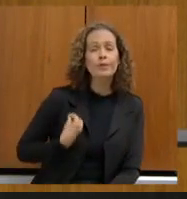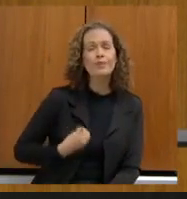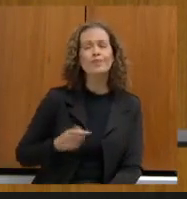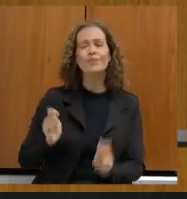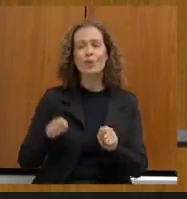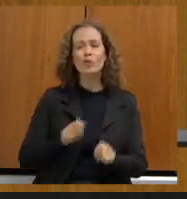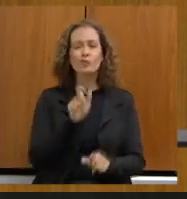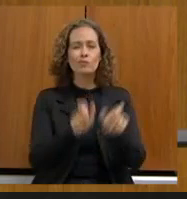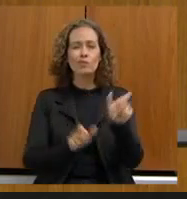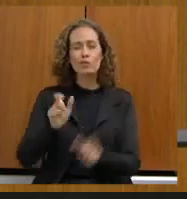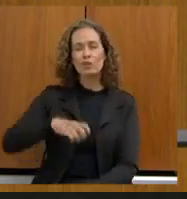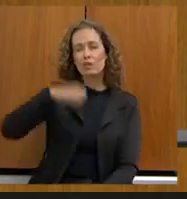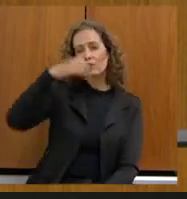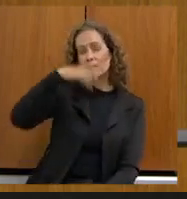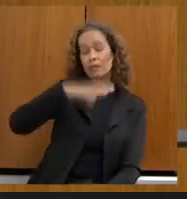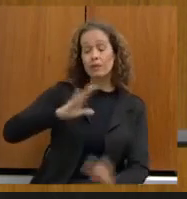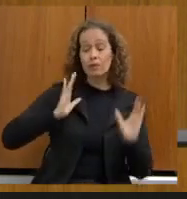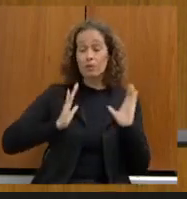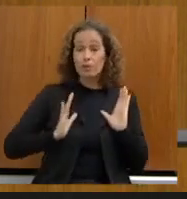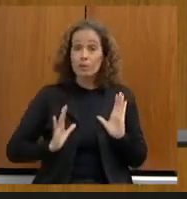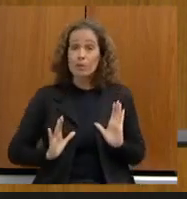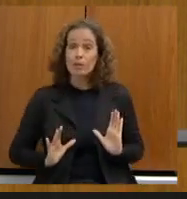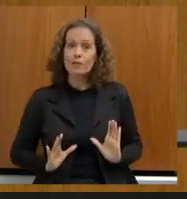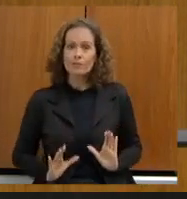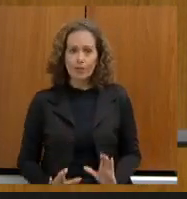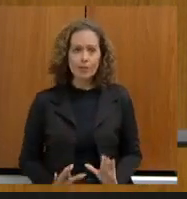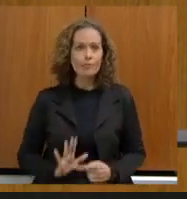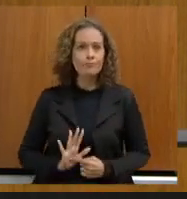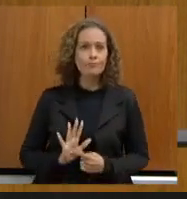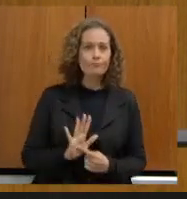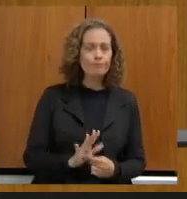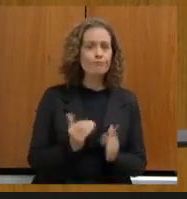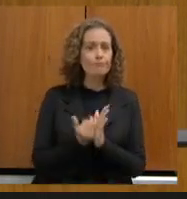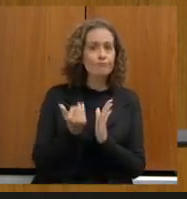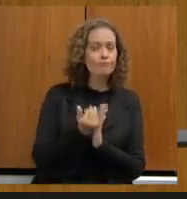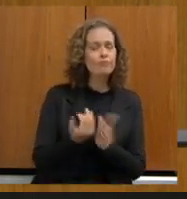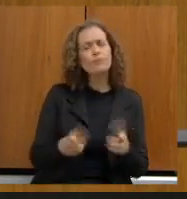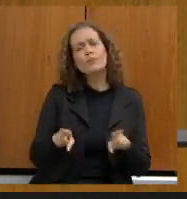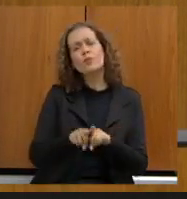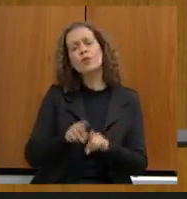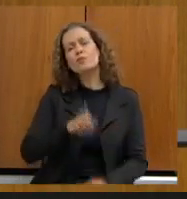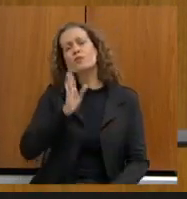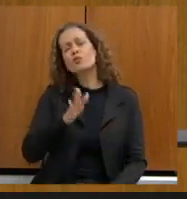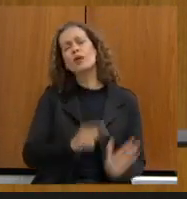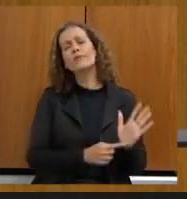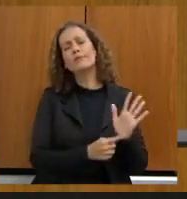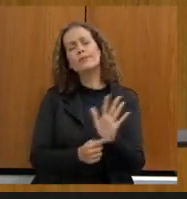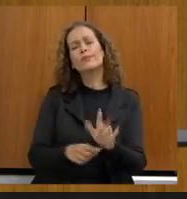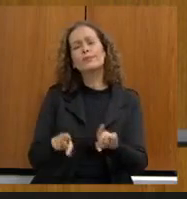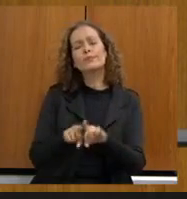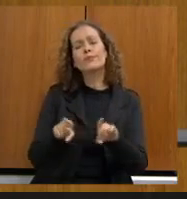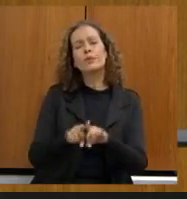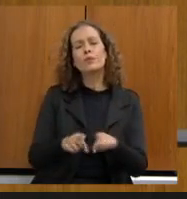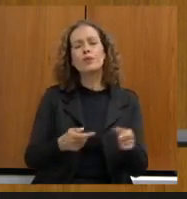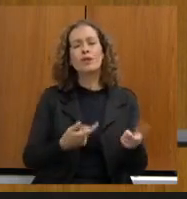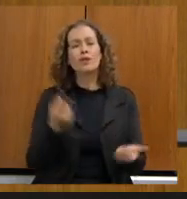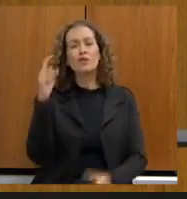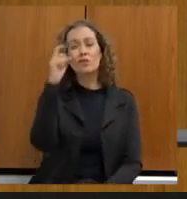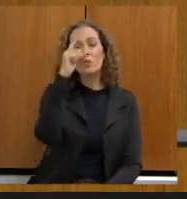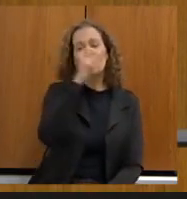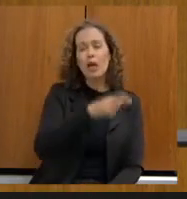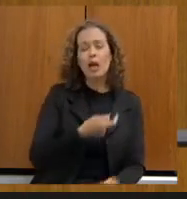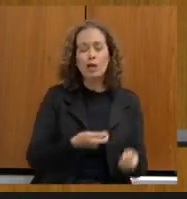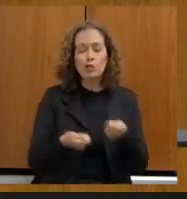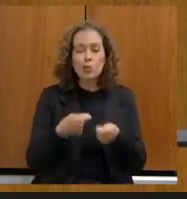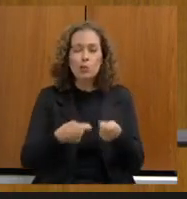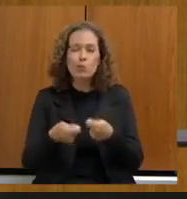agressivas a terem esse comportamento delituoso como ele também apontou que é a dificuldade Econômica que muitas pessoas